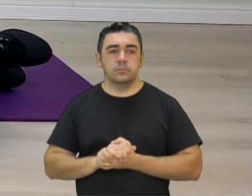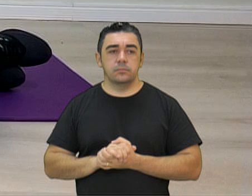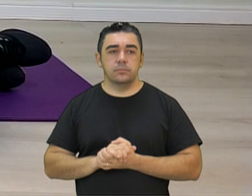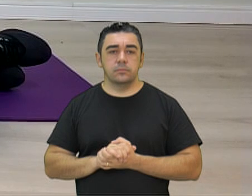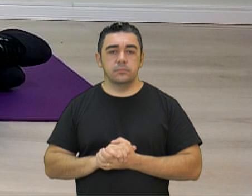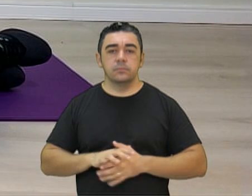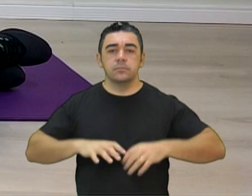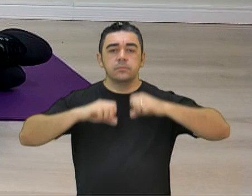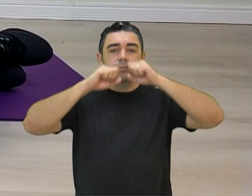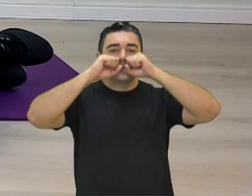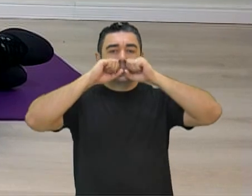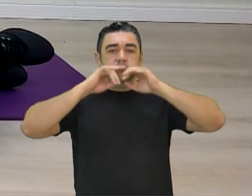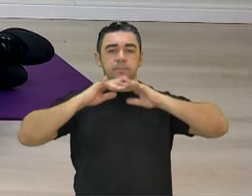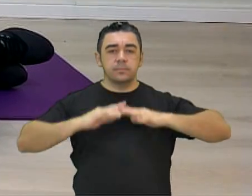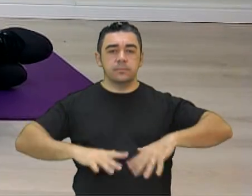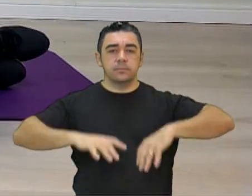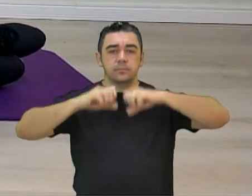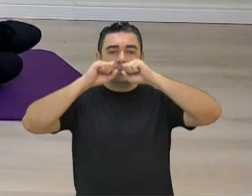Respira.